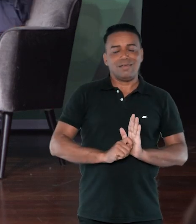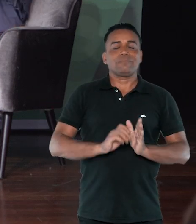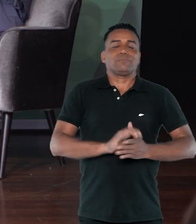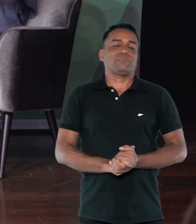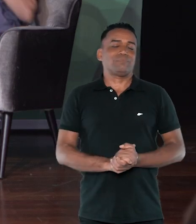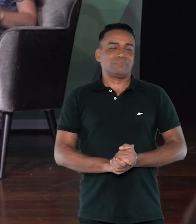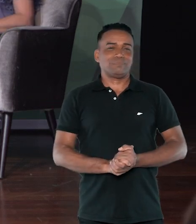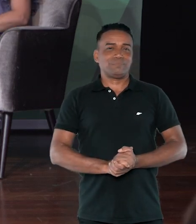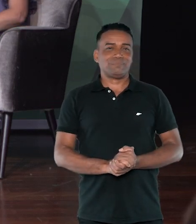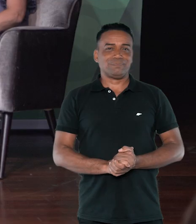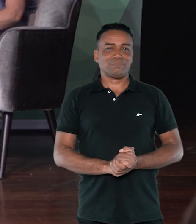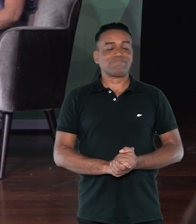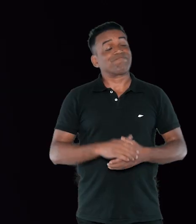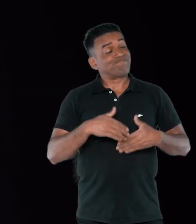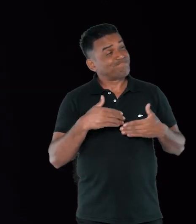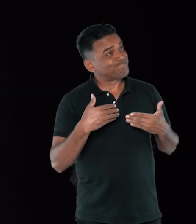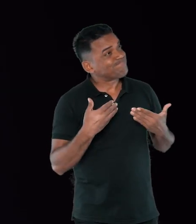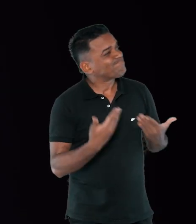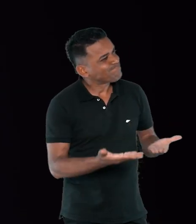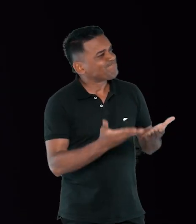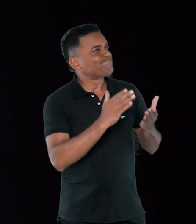mais. Então,